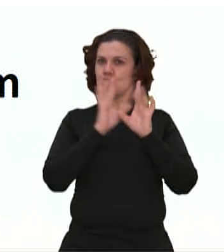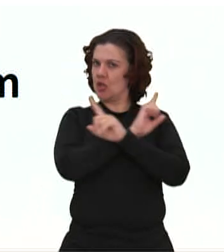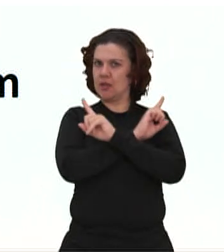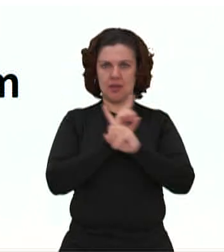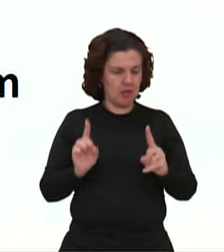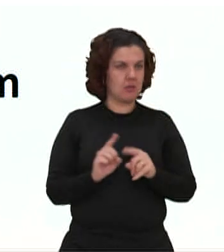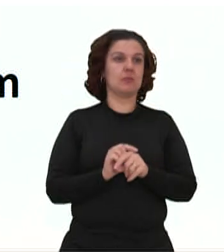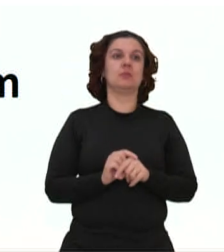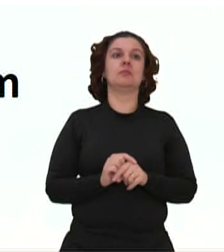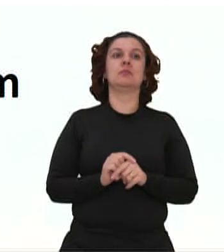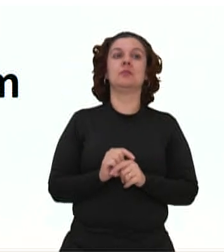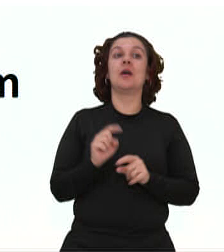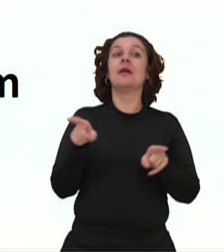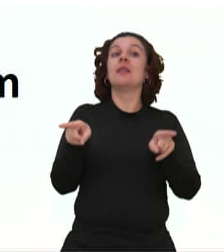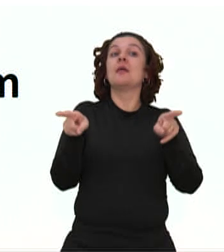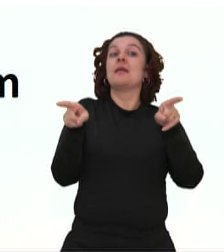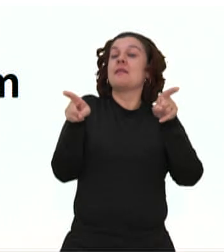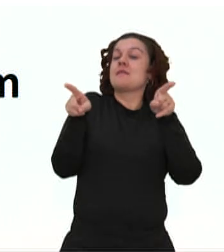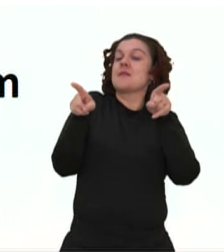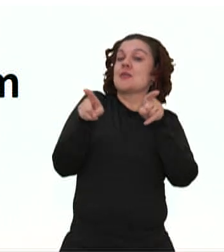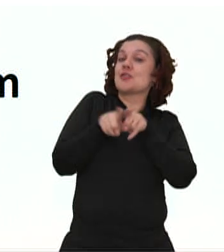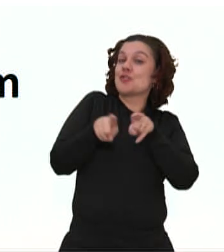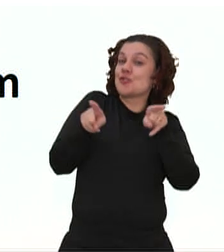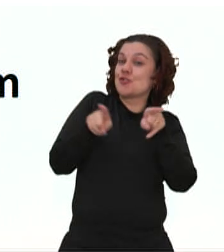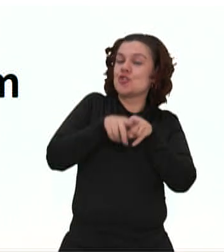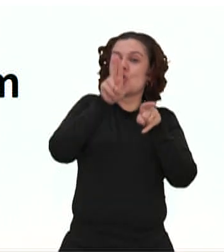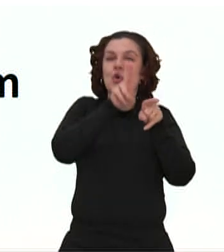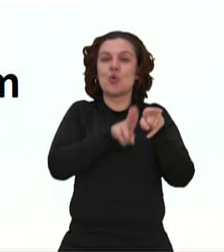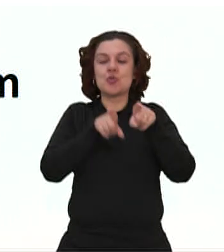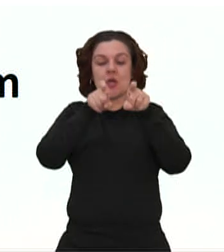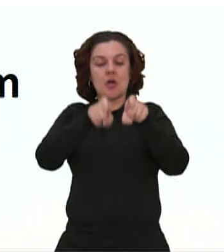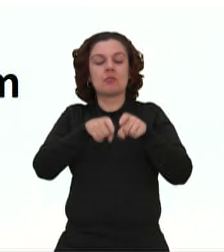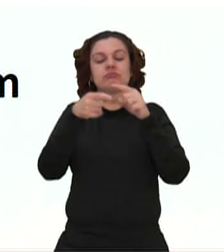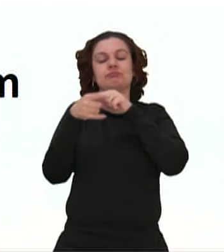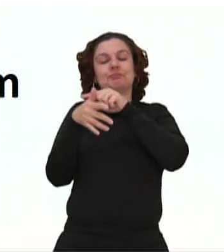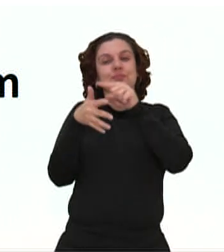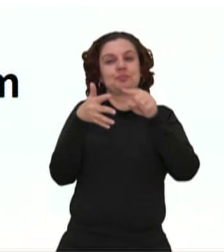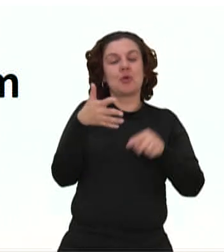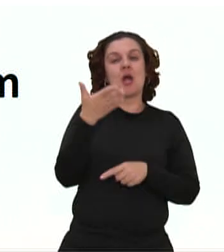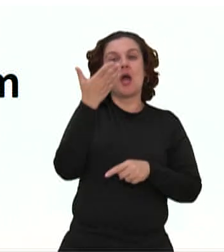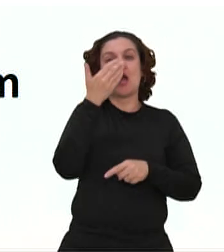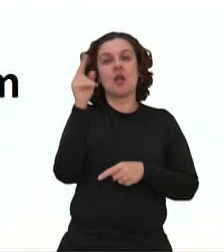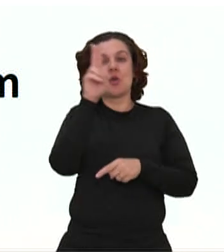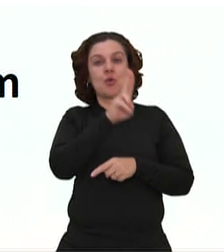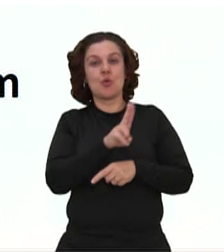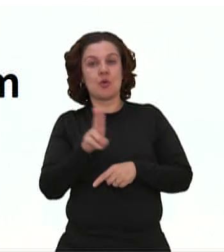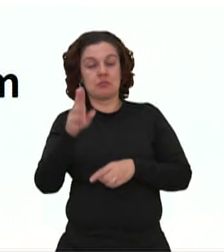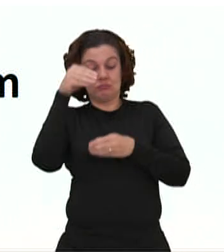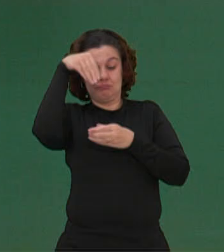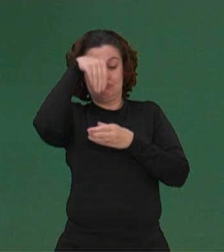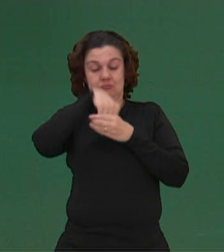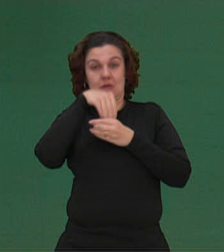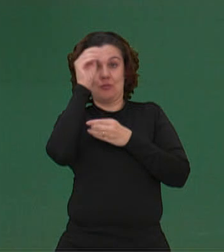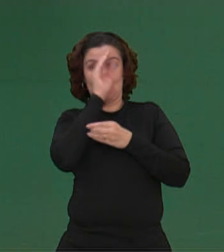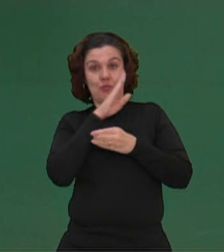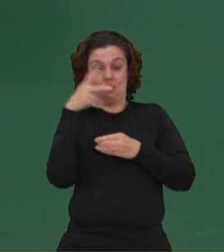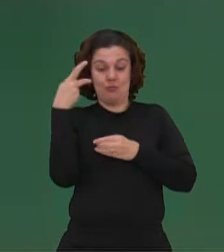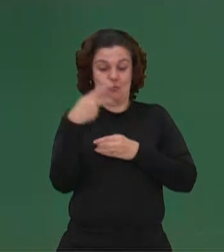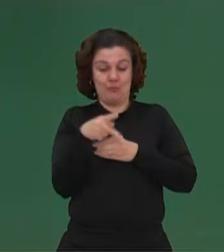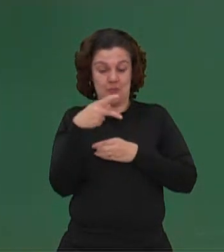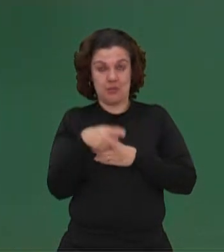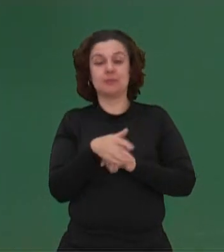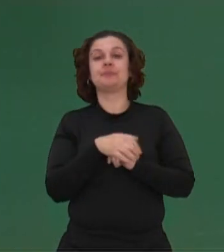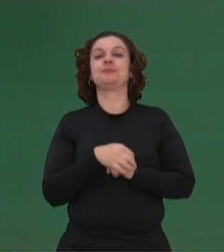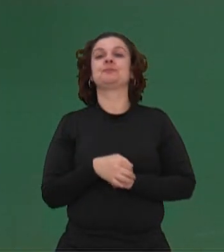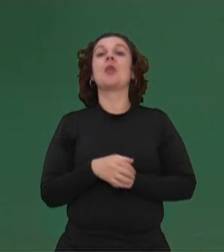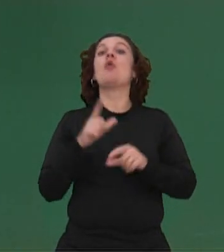Não. Pequenos proprietários rurais produziam gêneros alimentícios para consumo interno. Então, além